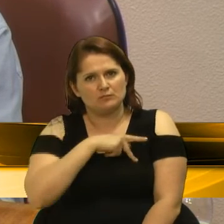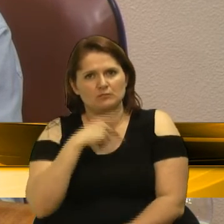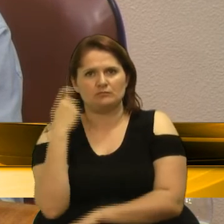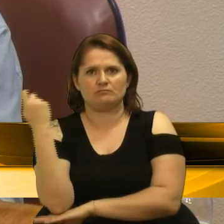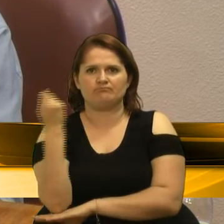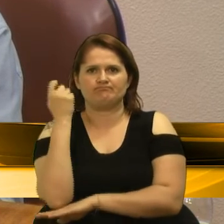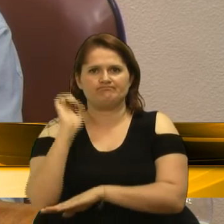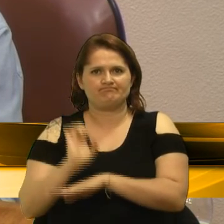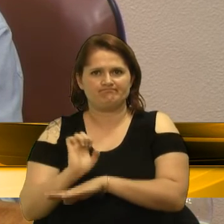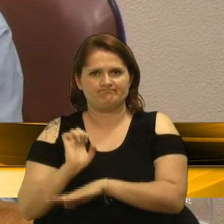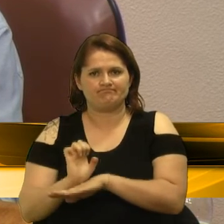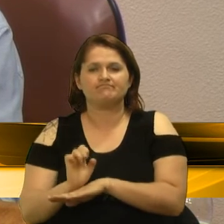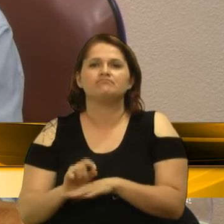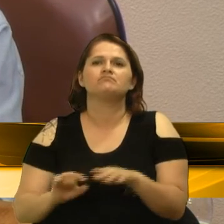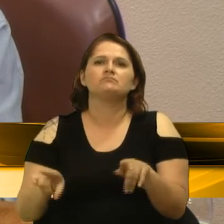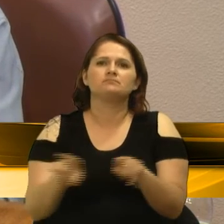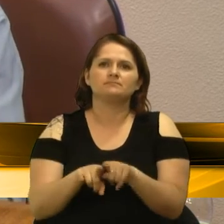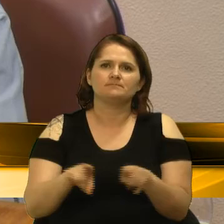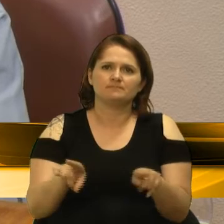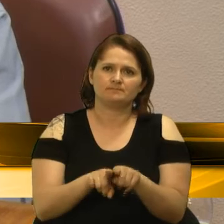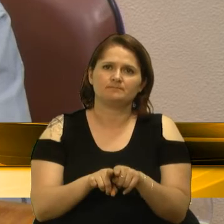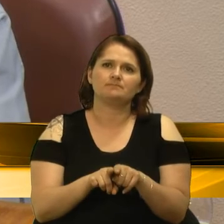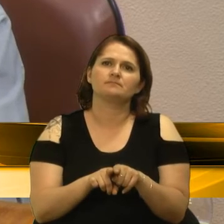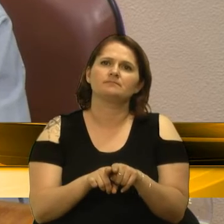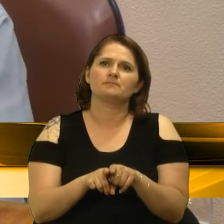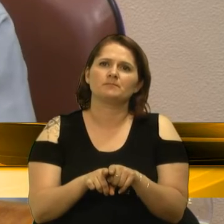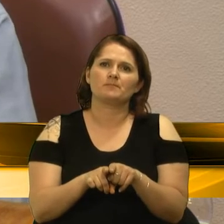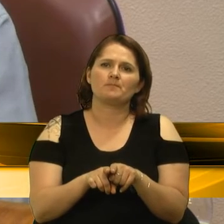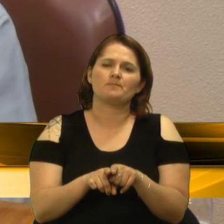que, tecendo em seguida os